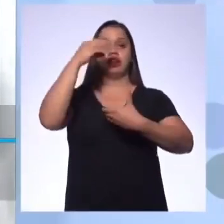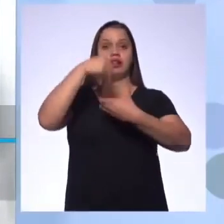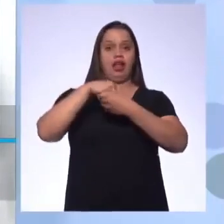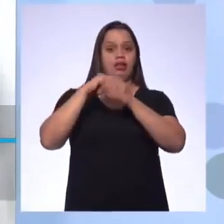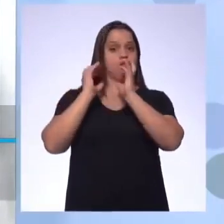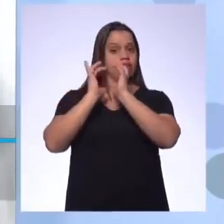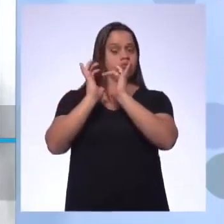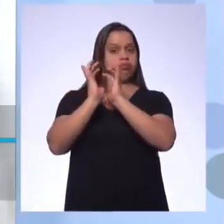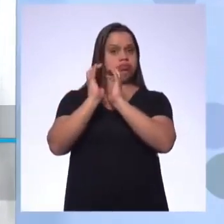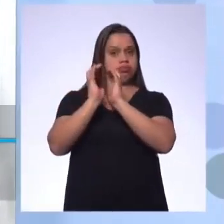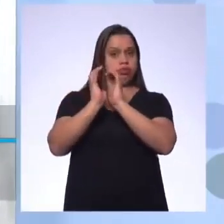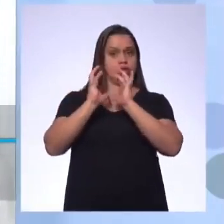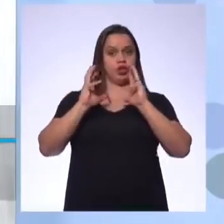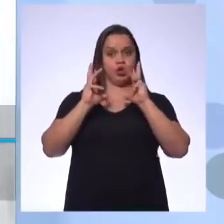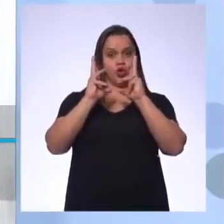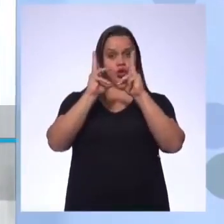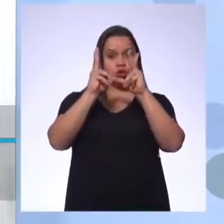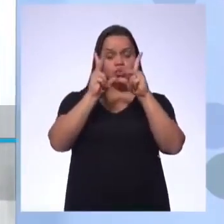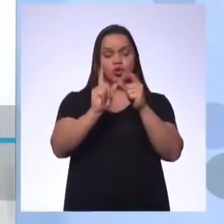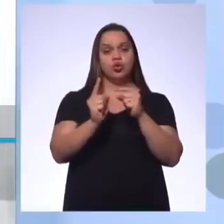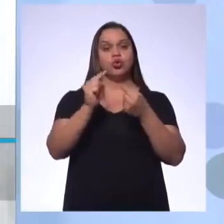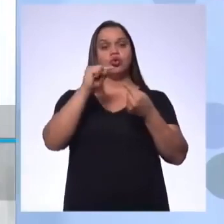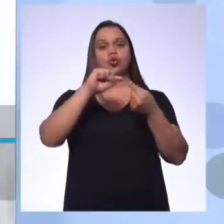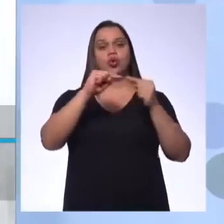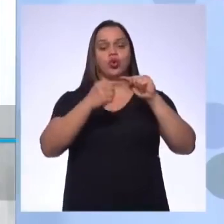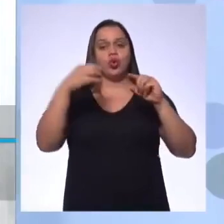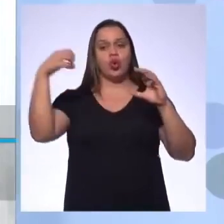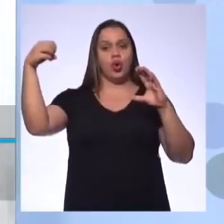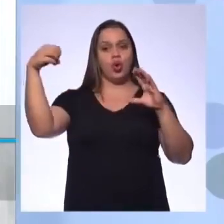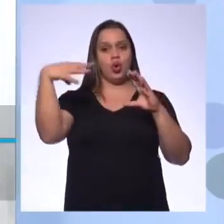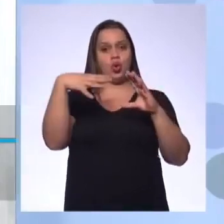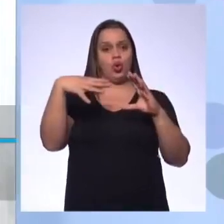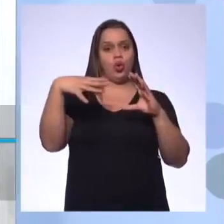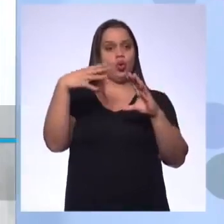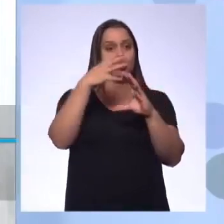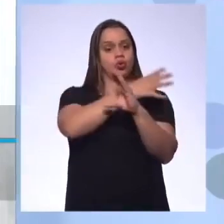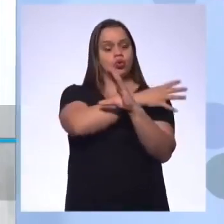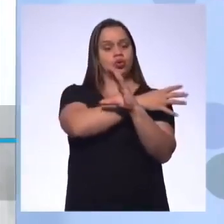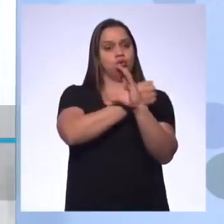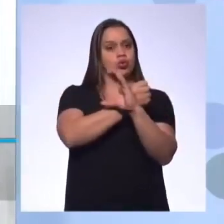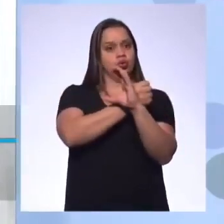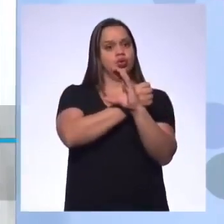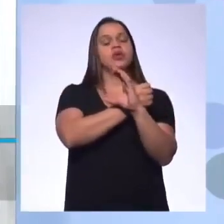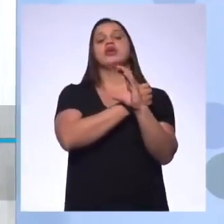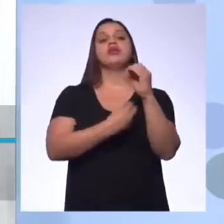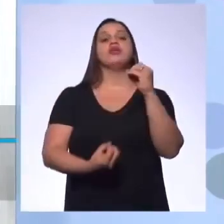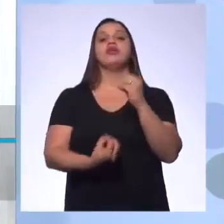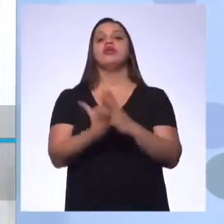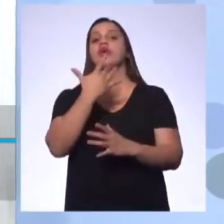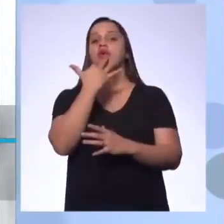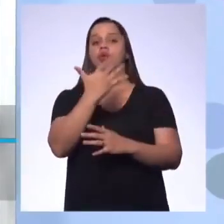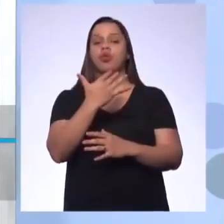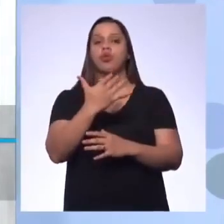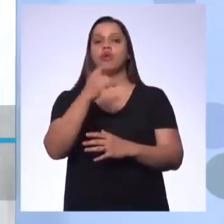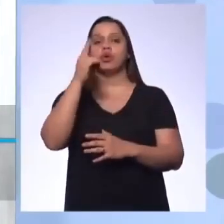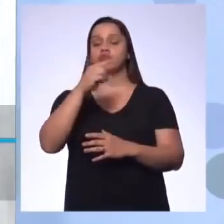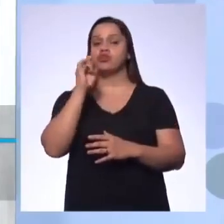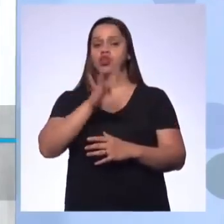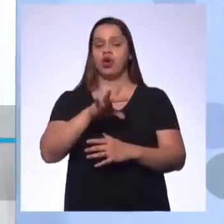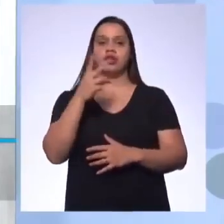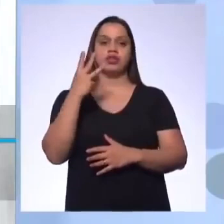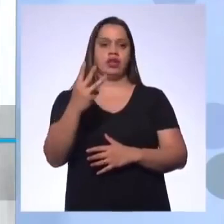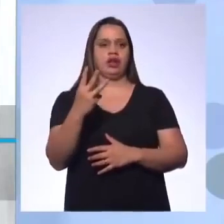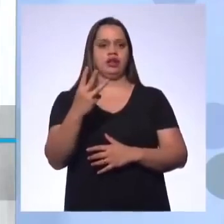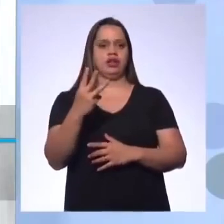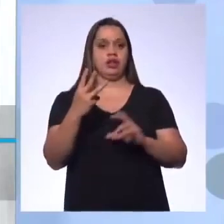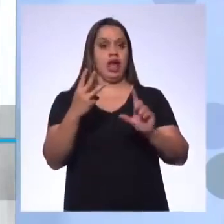captar a luz e formar a imagem colorida são só 3 tipos de cor. Todas as outras são